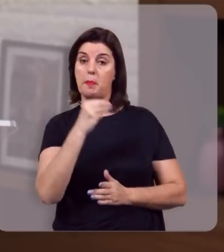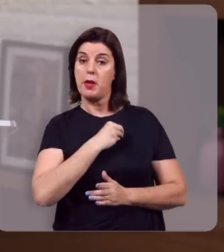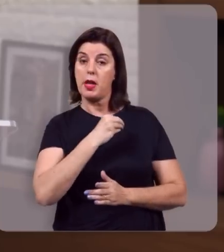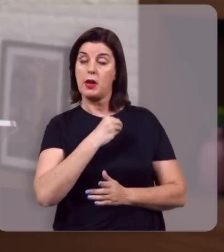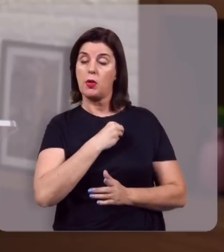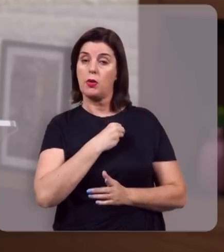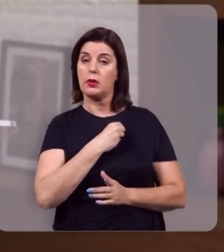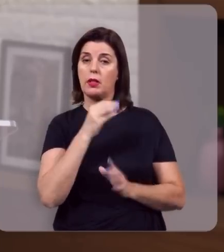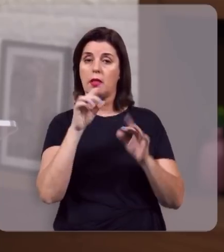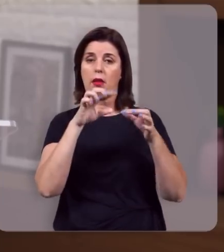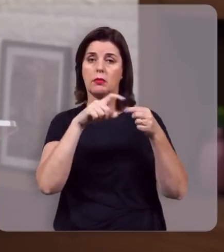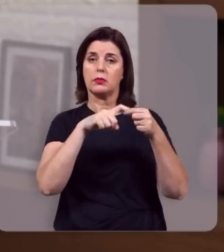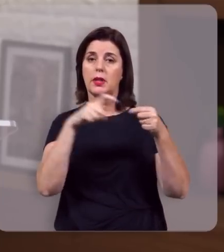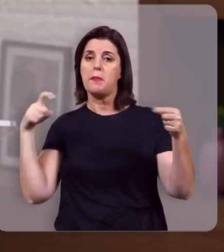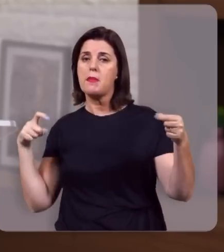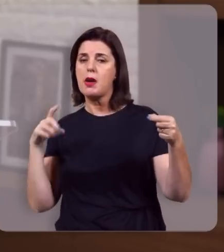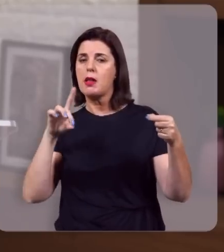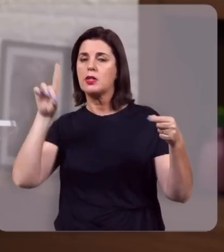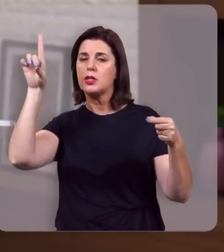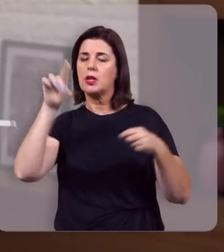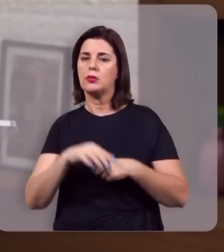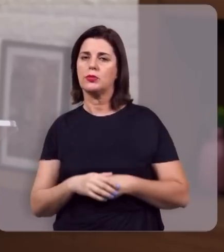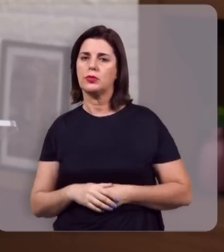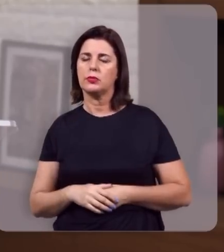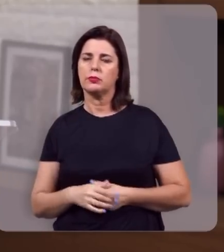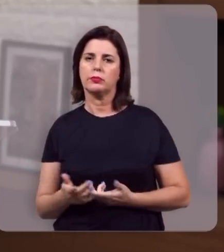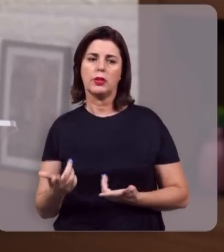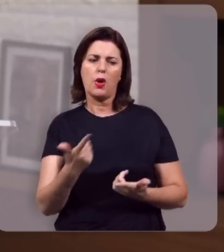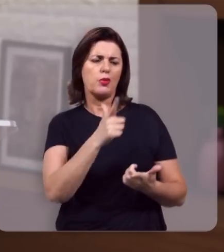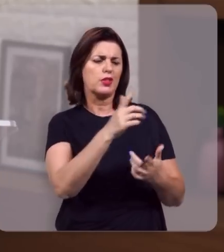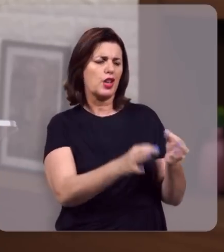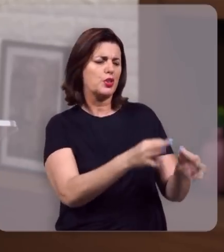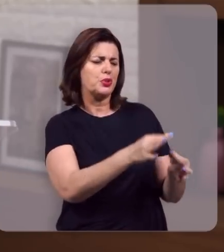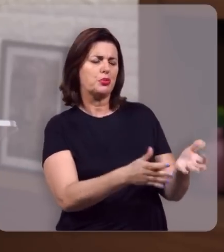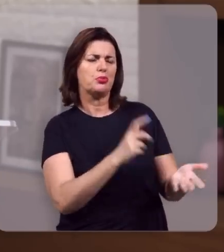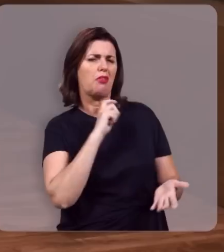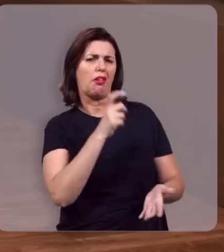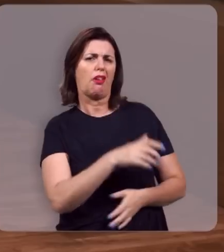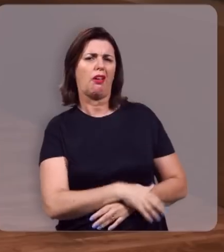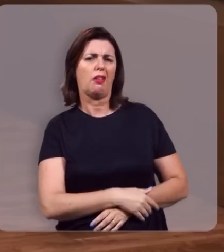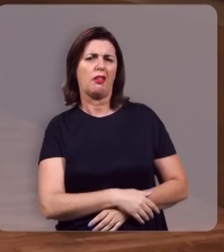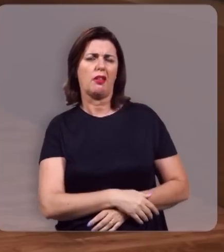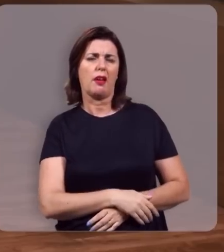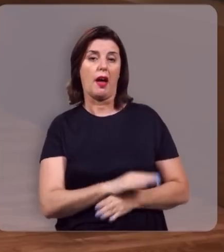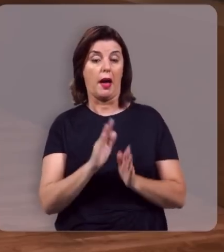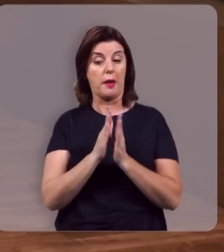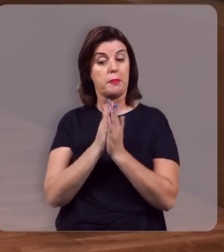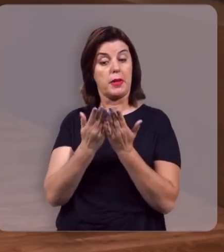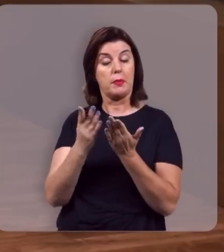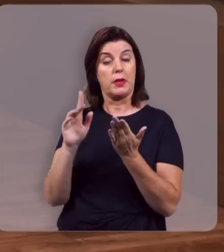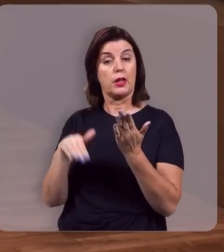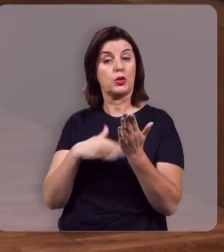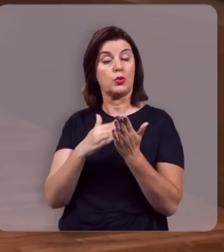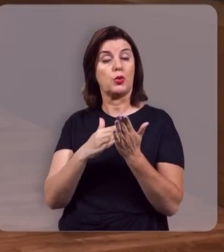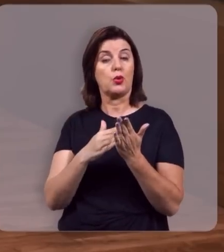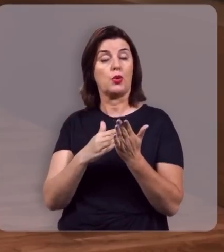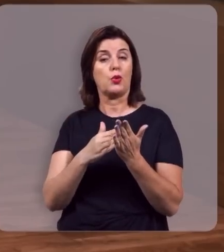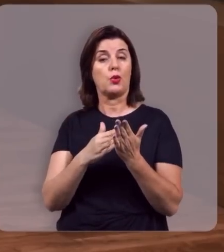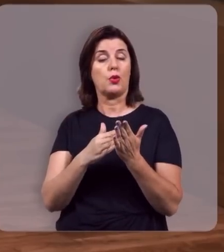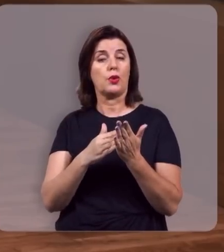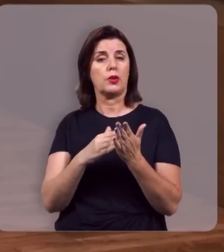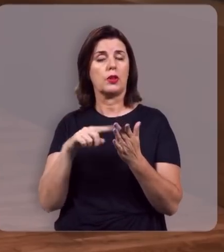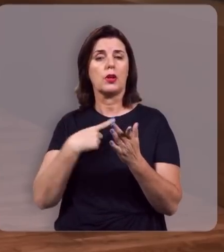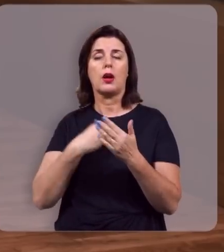e destituídos estão da glória de Deus. Não há justo nenhum sequer. E a Bíblia diz que todos nós teremos